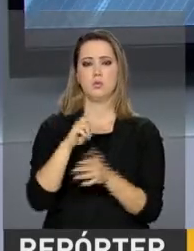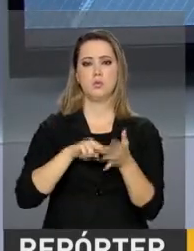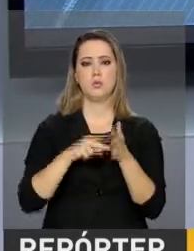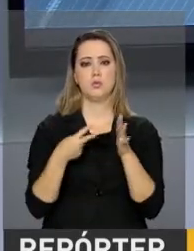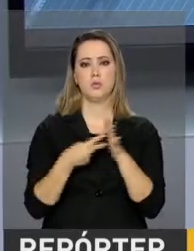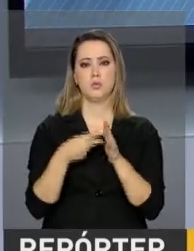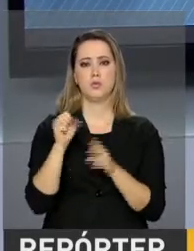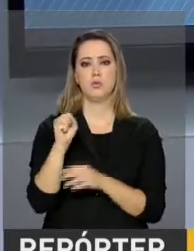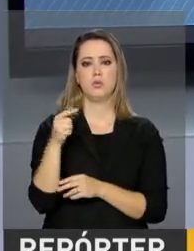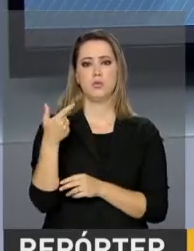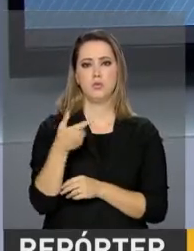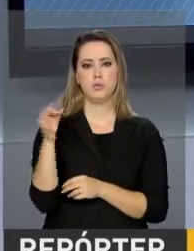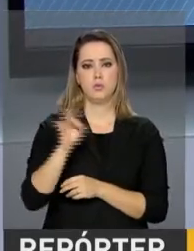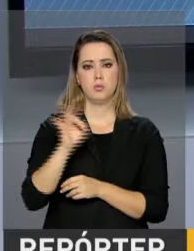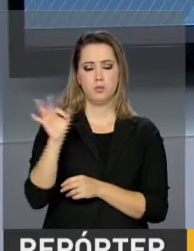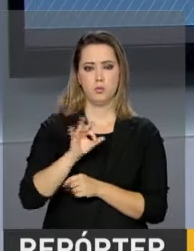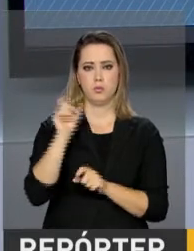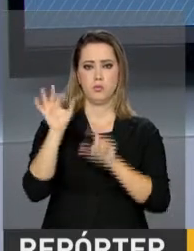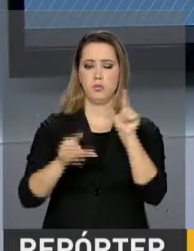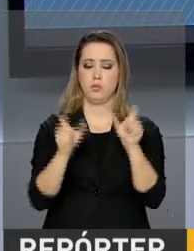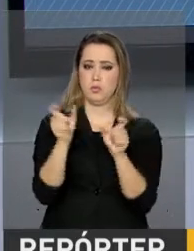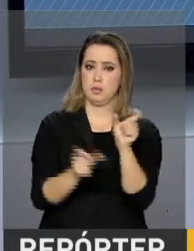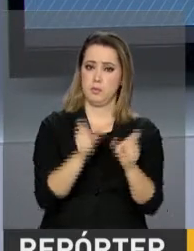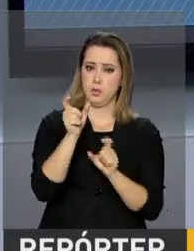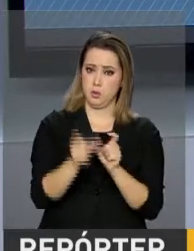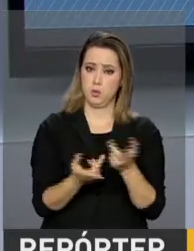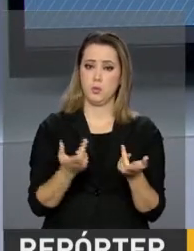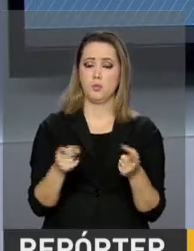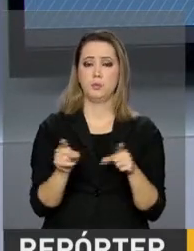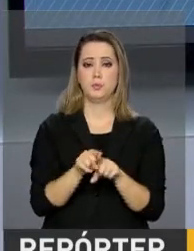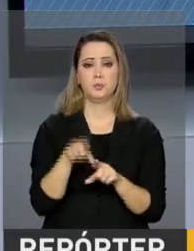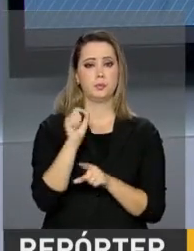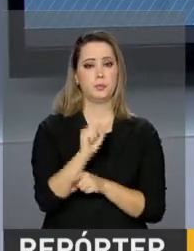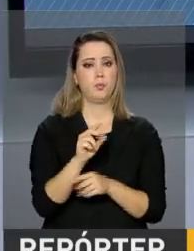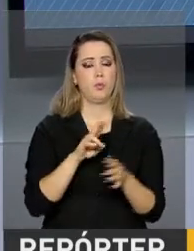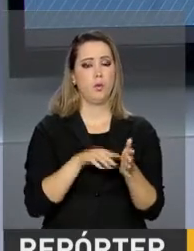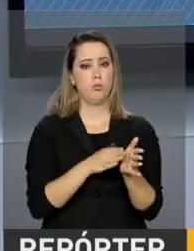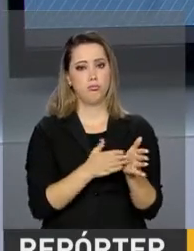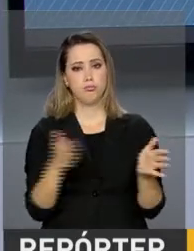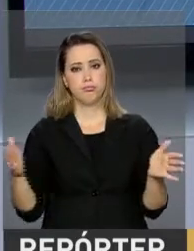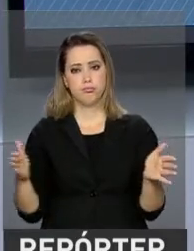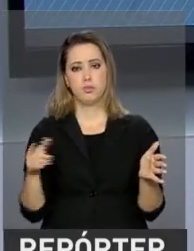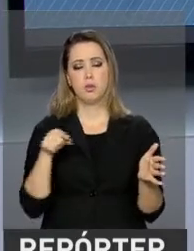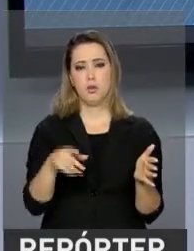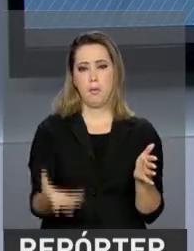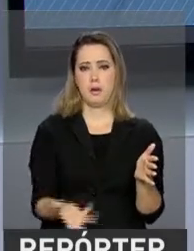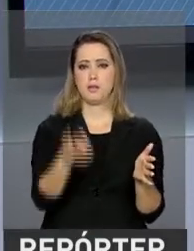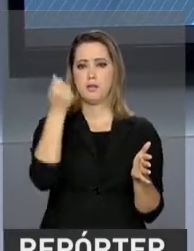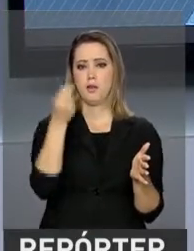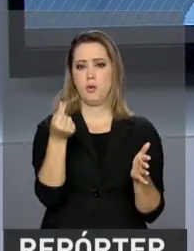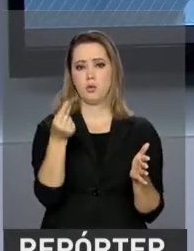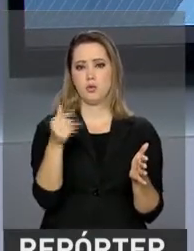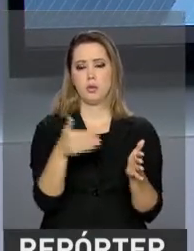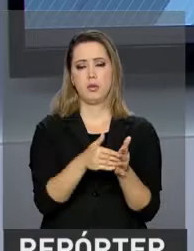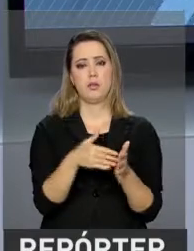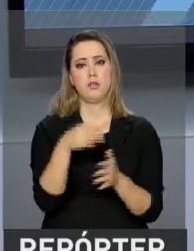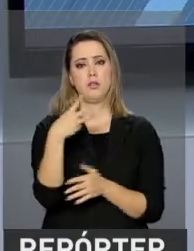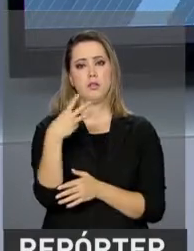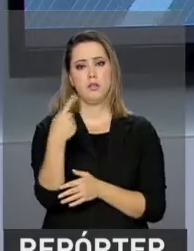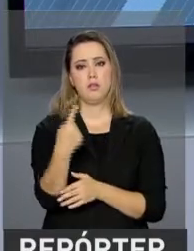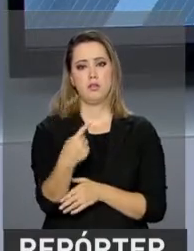representa 82% dos beneficiados pela medida o prazo para quem ainda não fez o saque termina no dia